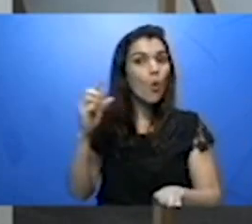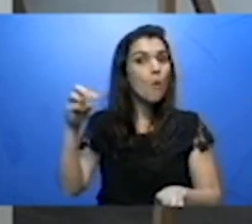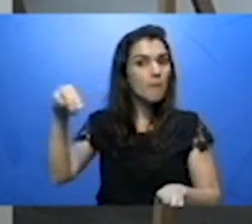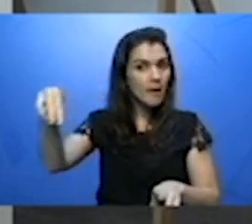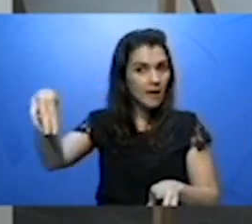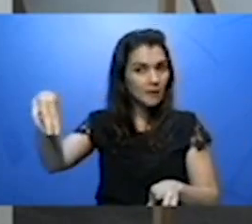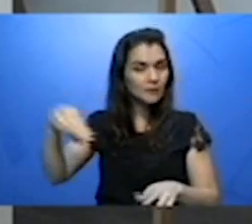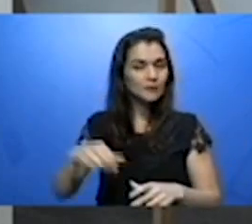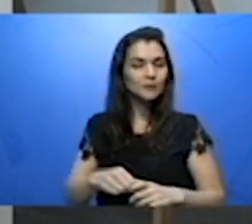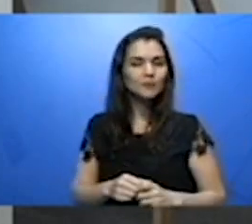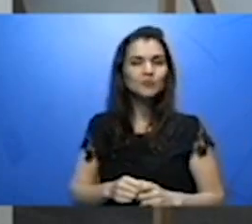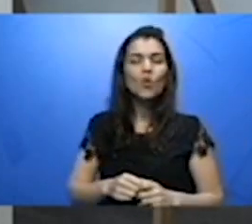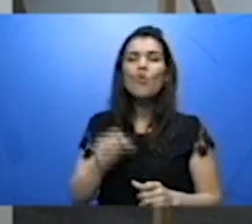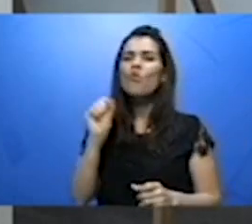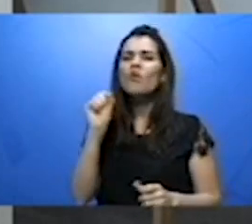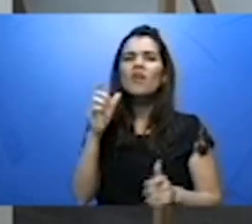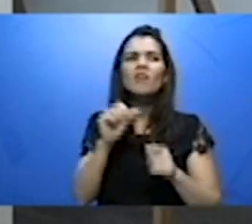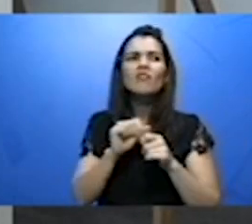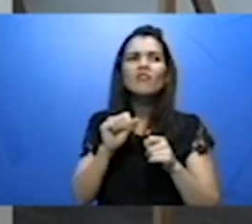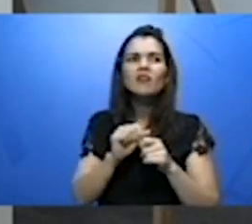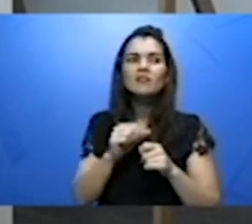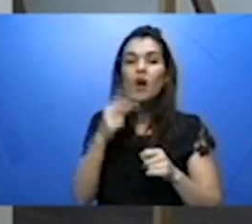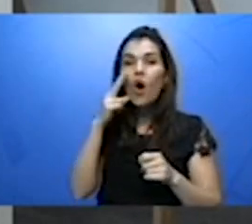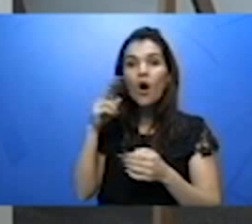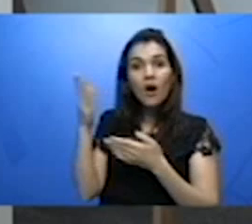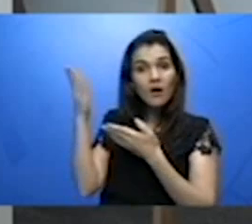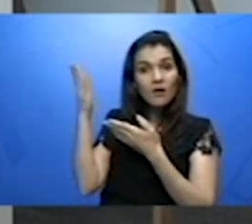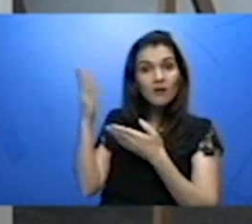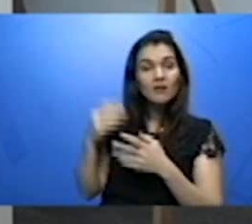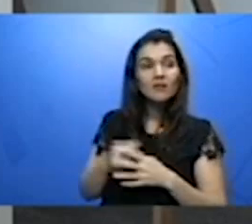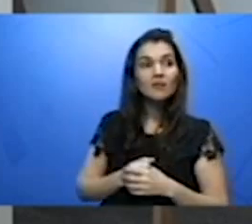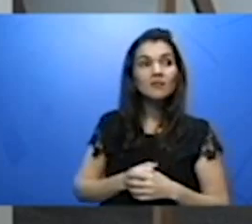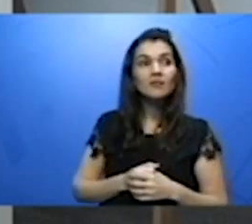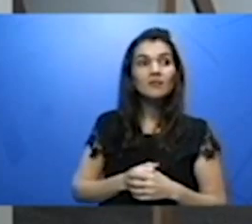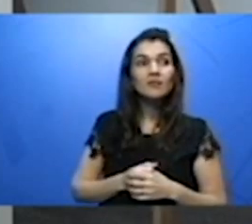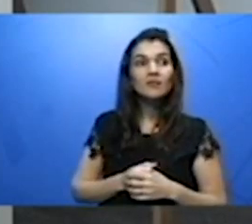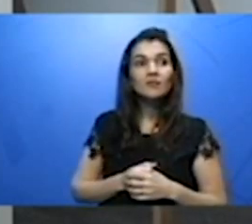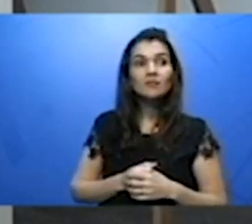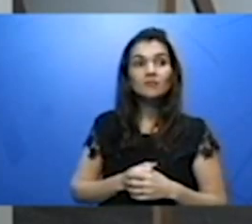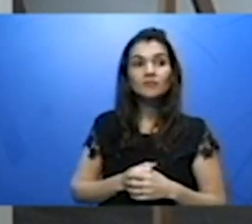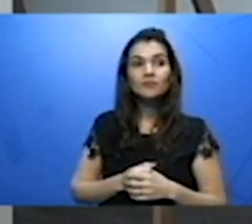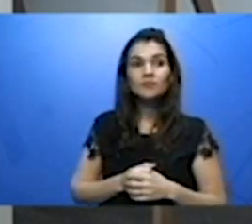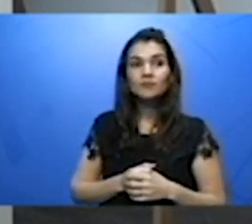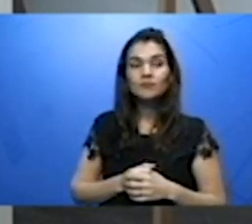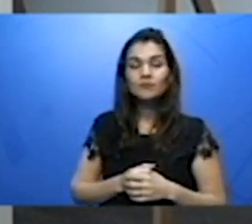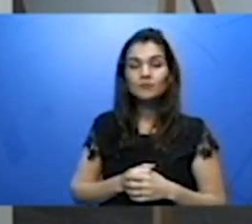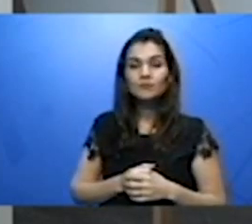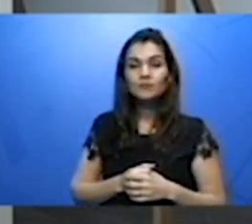E aí Que Nós faremos Olha lá para nós fazermos mais uma comparação